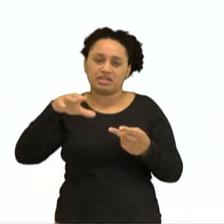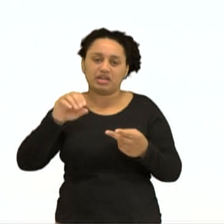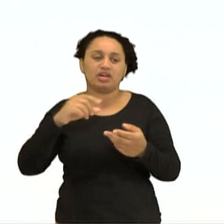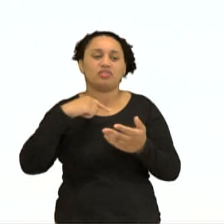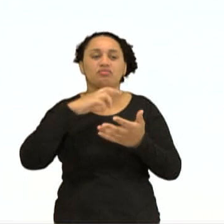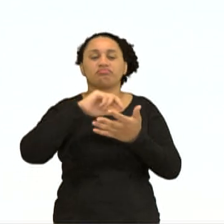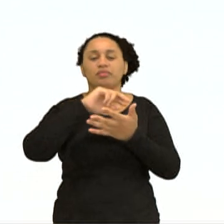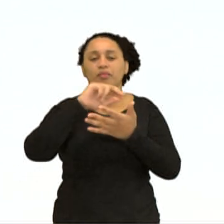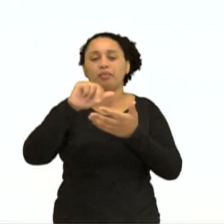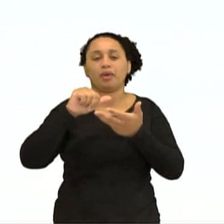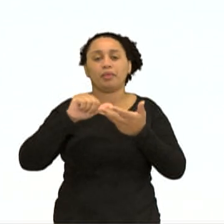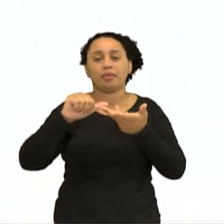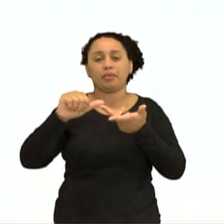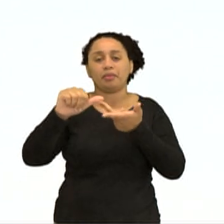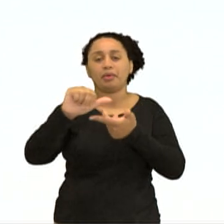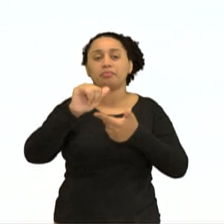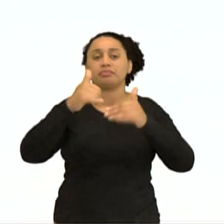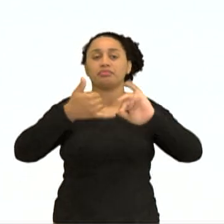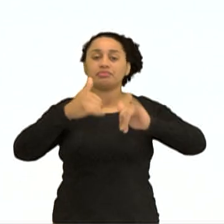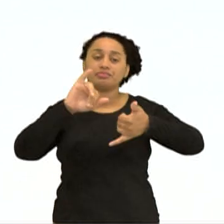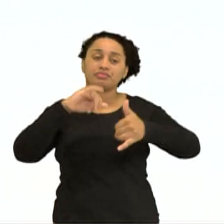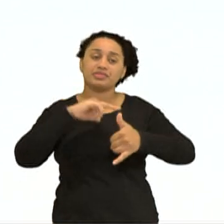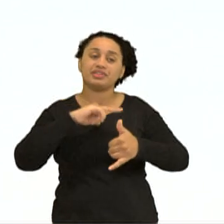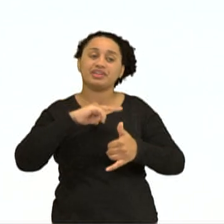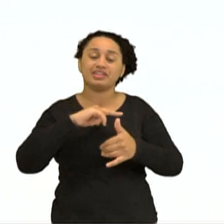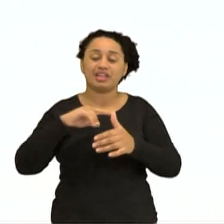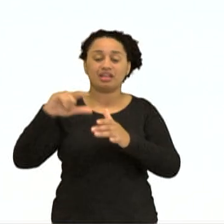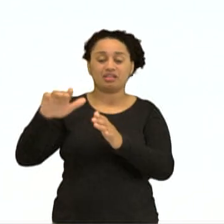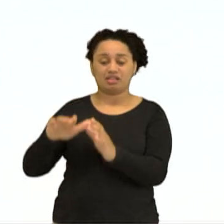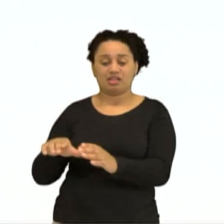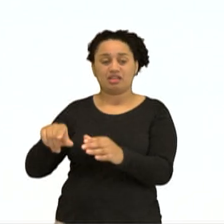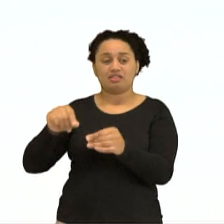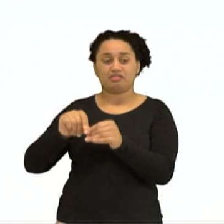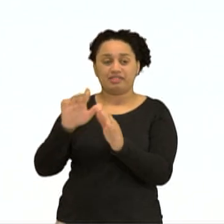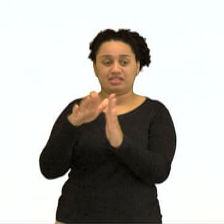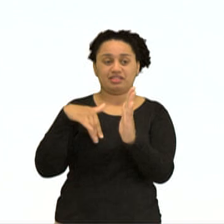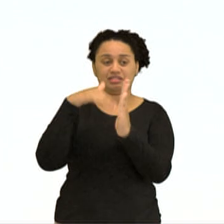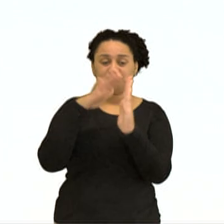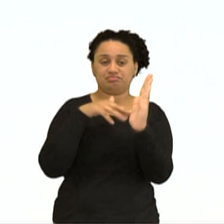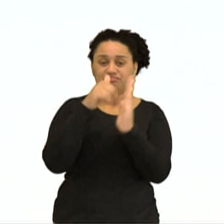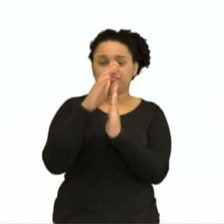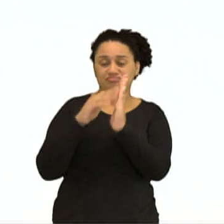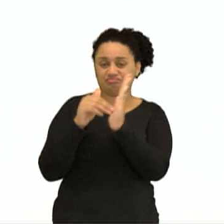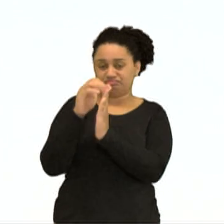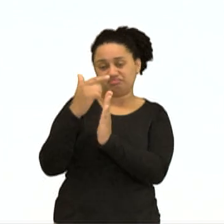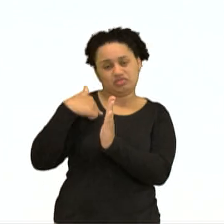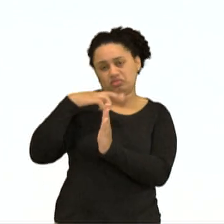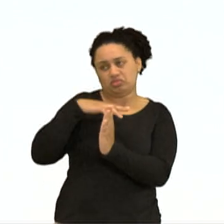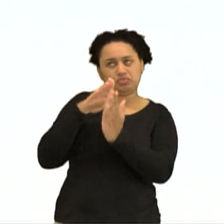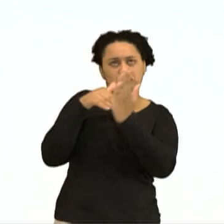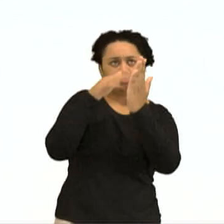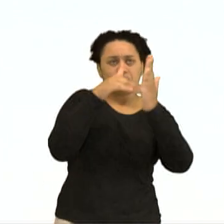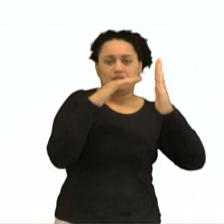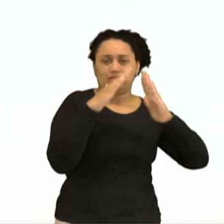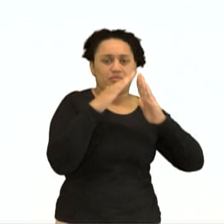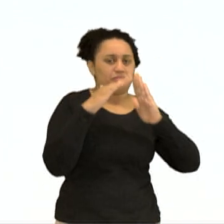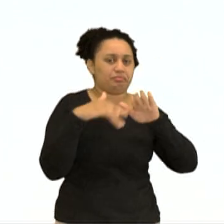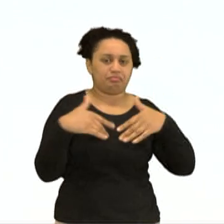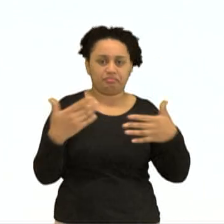temos aqui elementos químicos que estão lá na tinta, formando a tinta, né? As tintas que nós utilizamos para pintura.